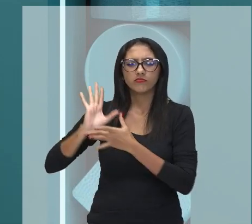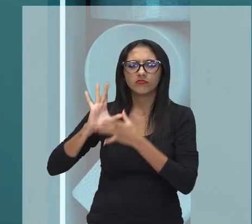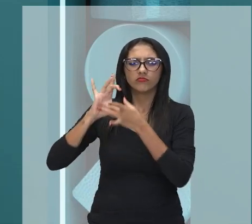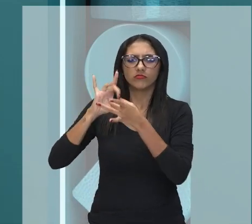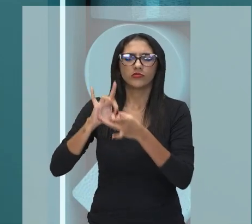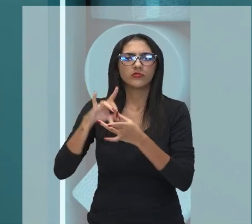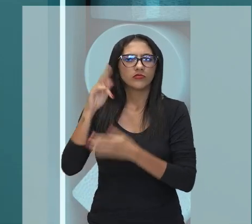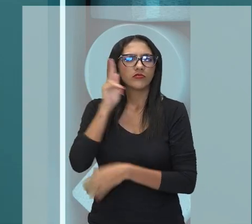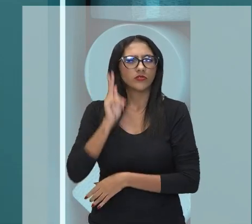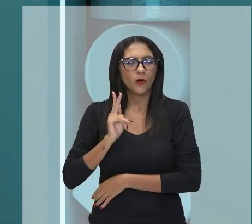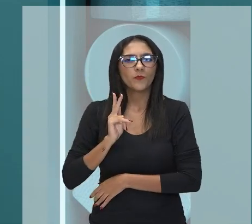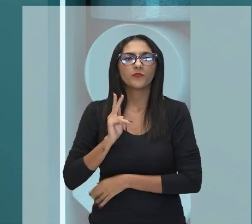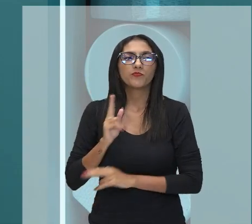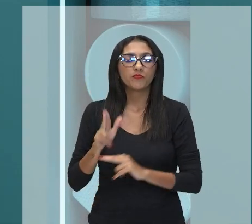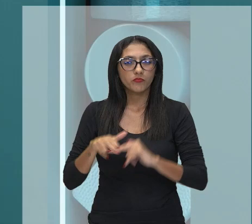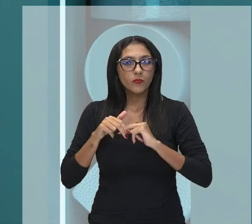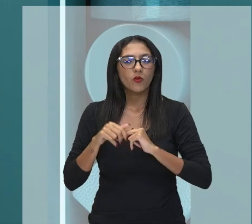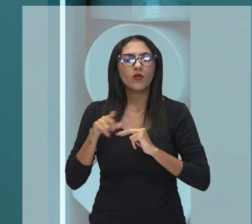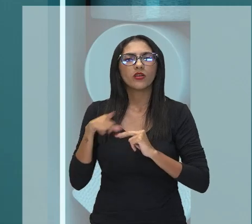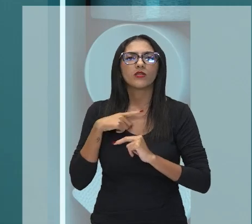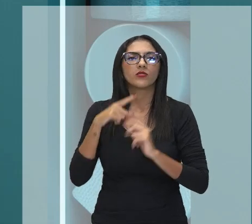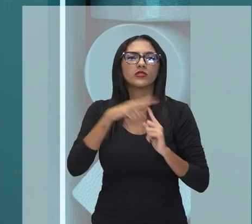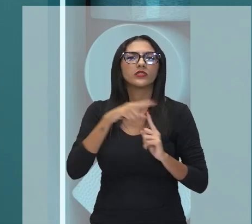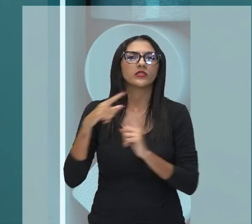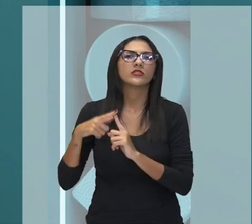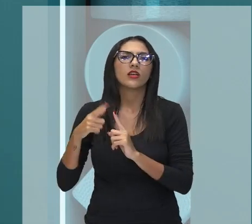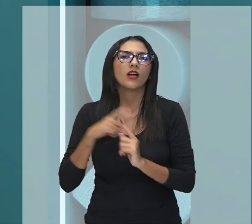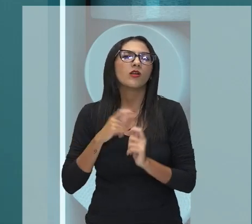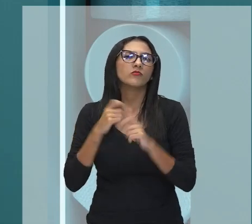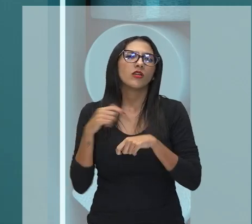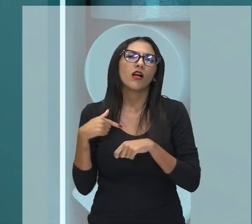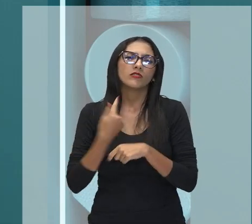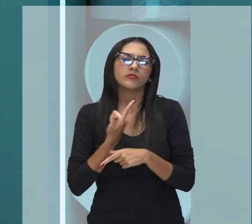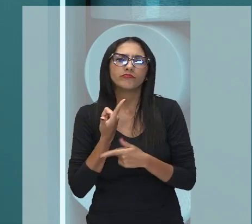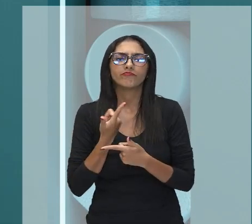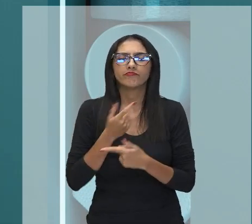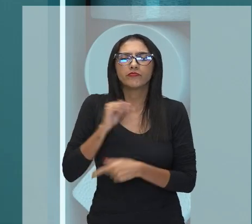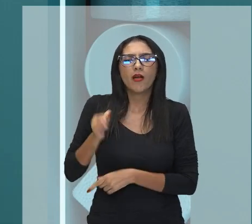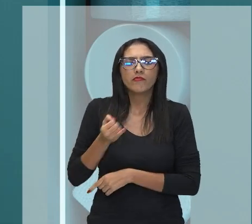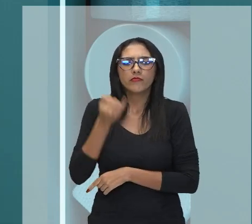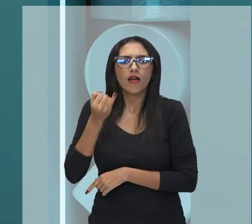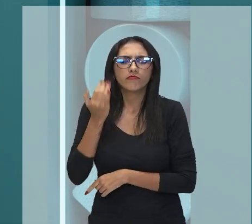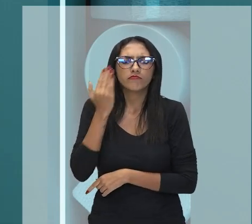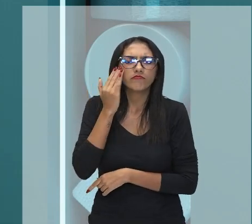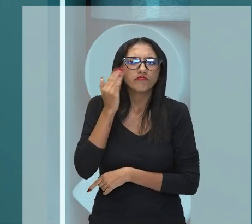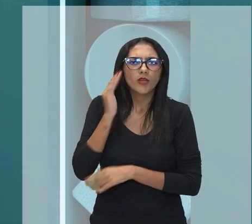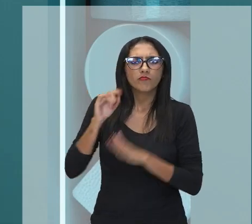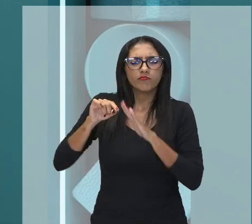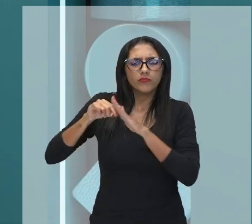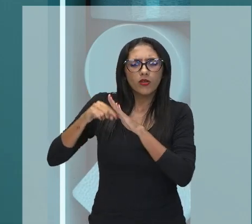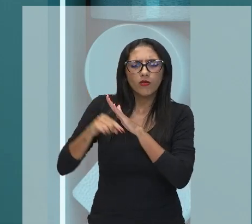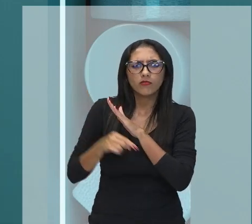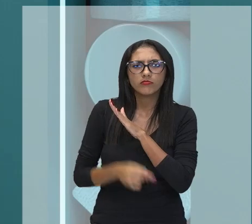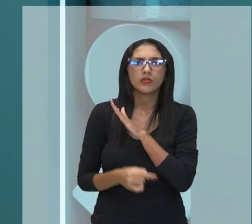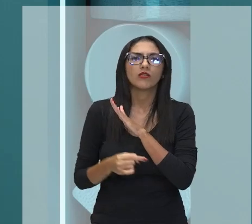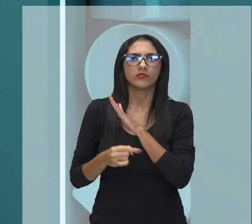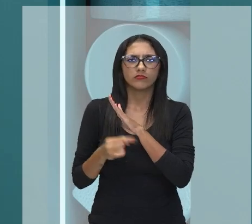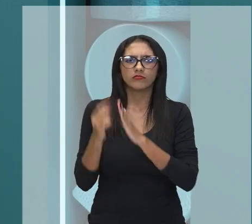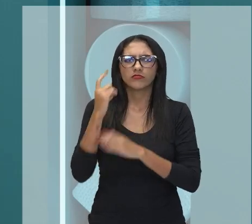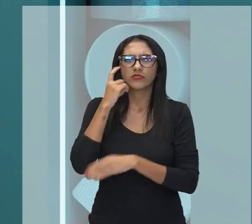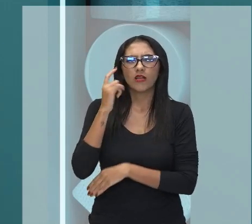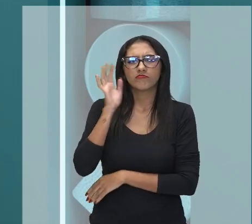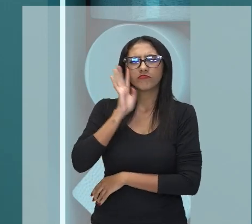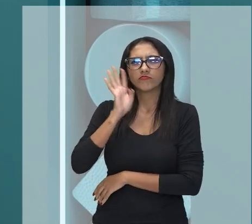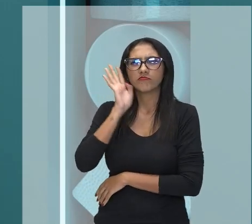Esse tipo de discurso permitem que a gente mergulhe num personagem, consiga acessar os pensamentos